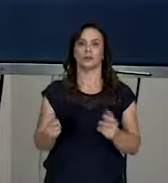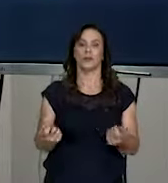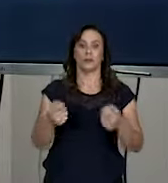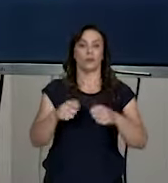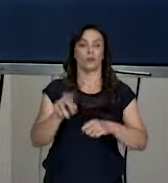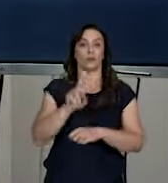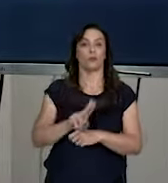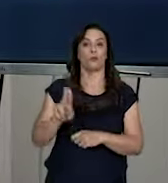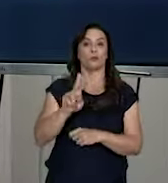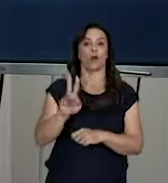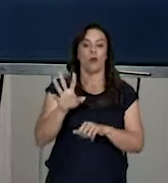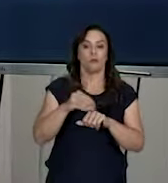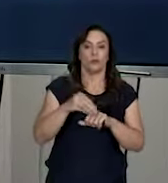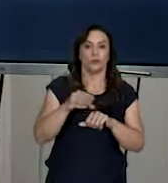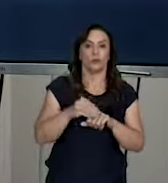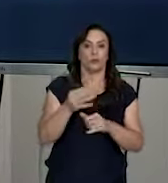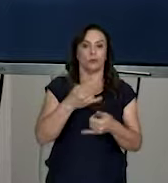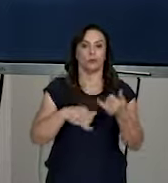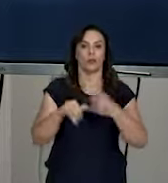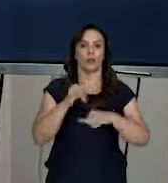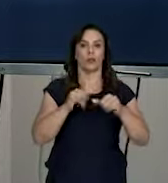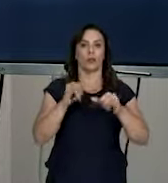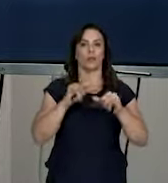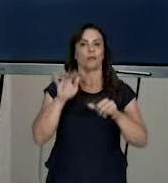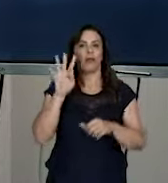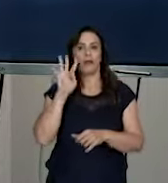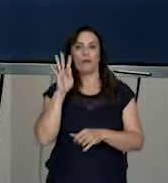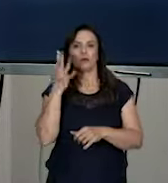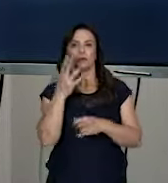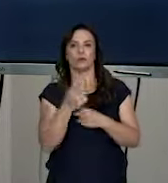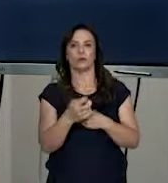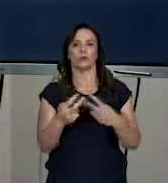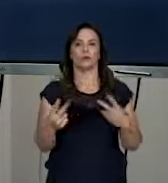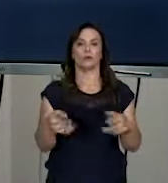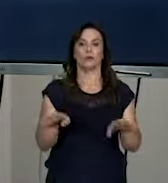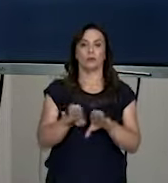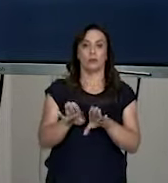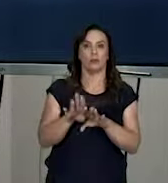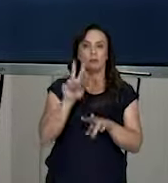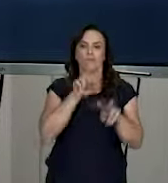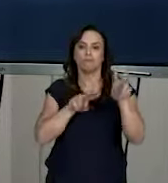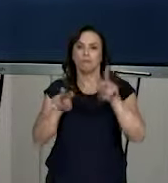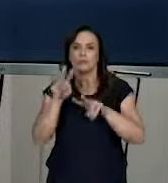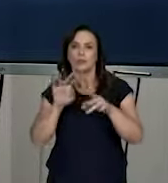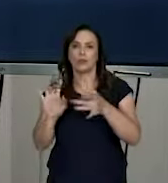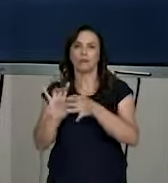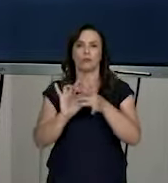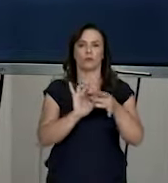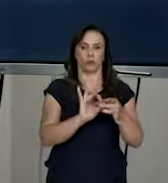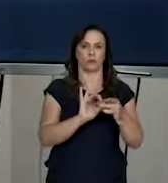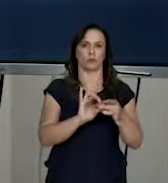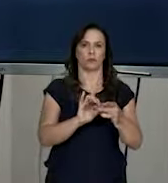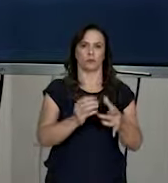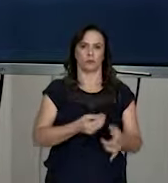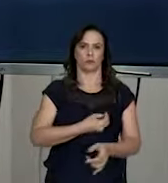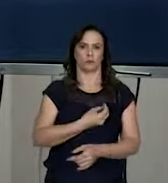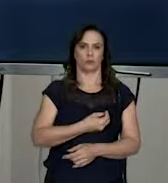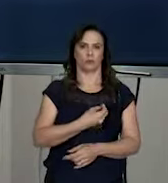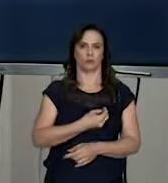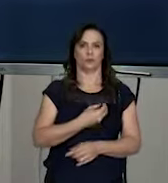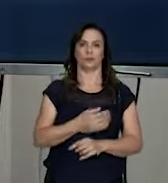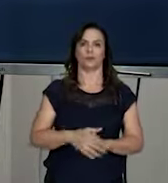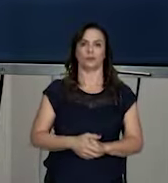de decisões e de análise dos contextos que ele vive. Então, eu começo